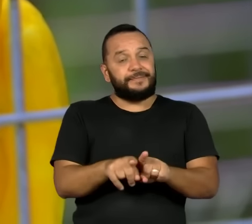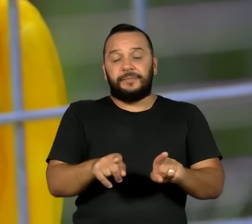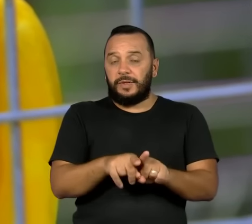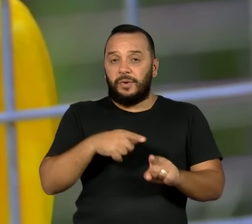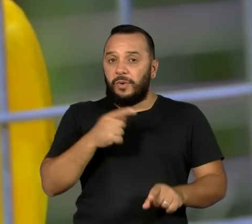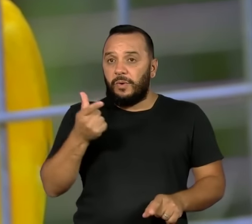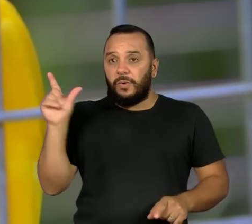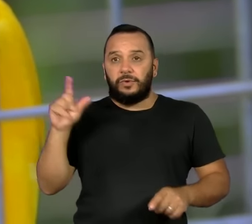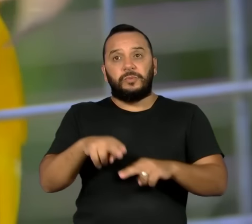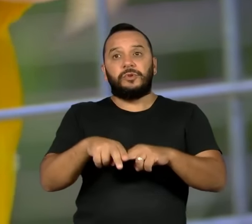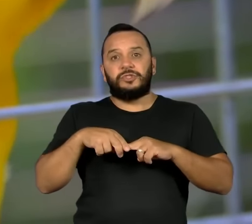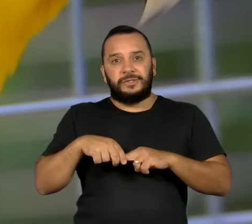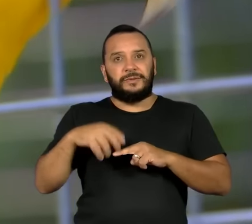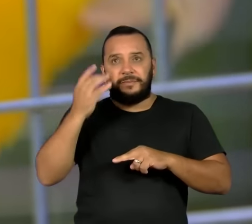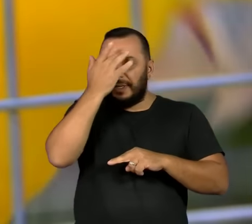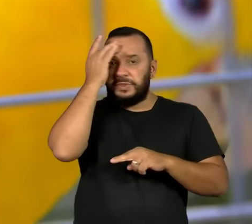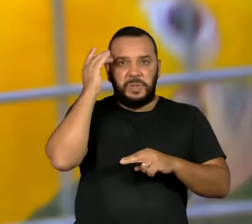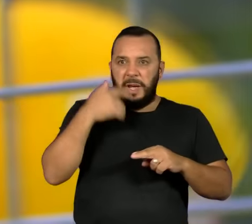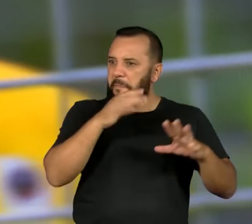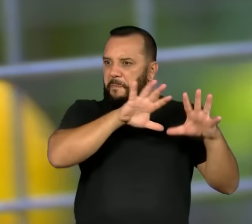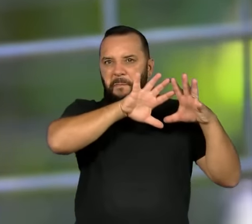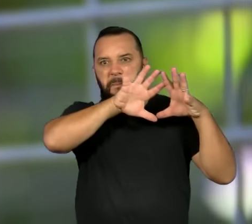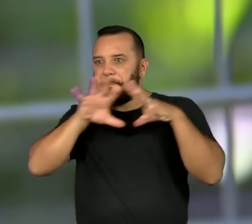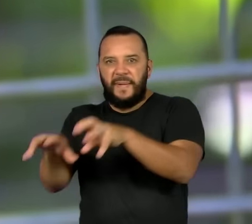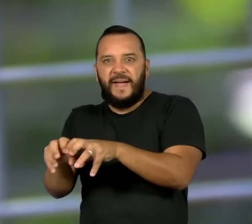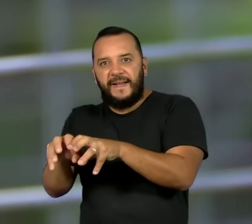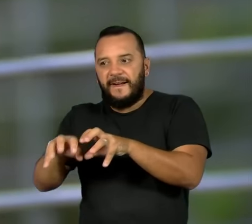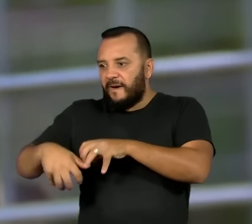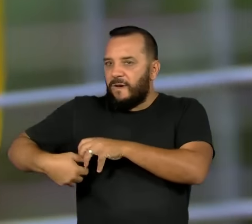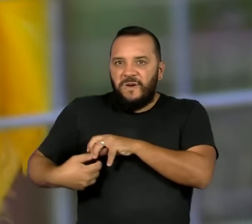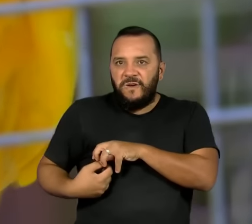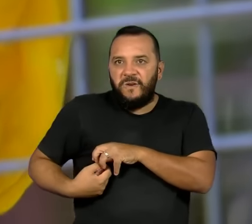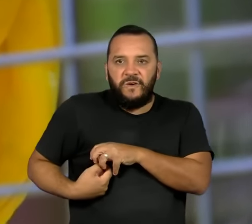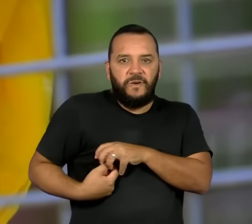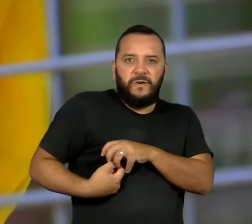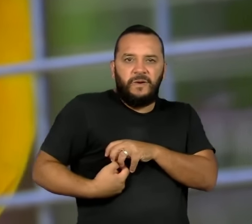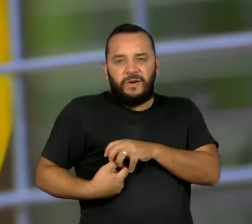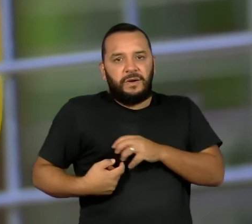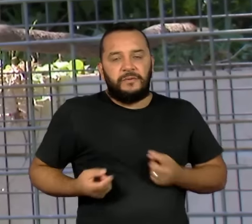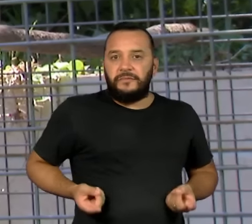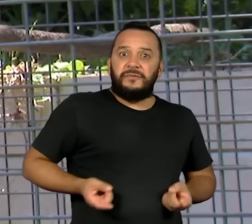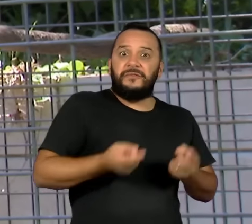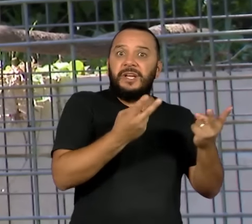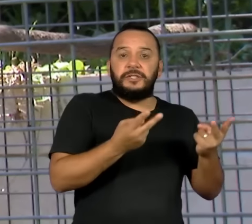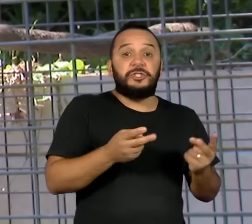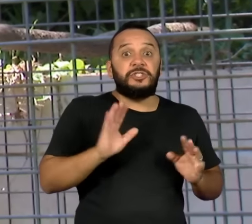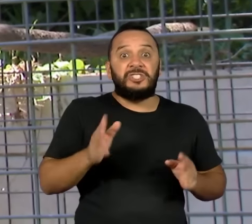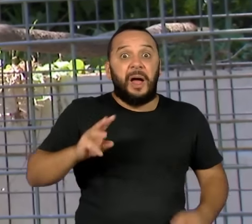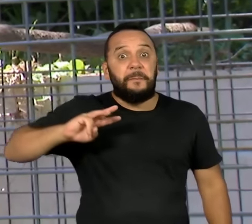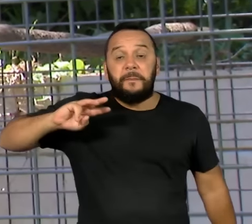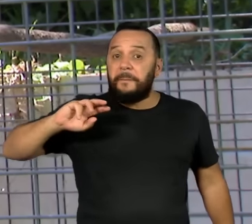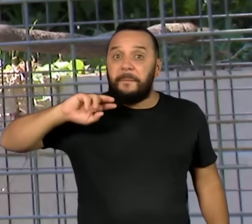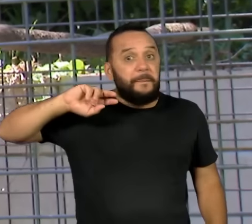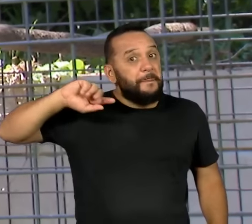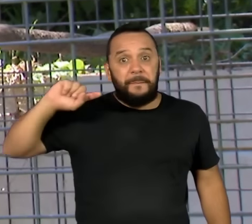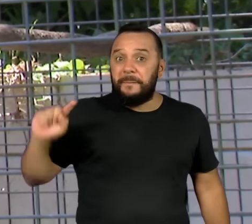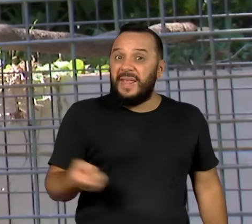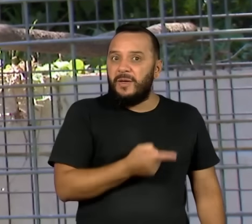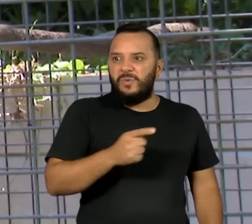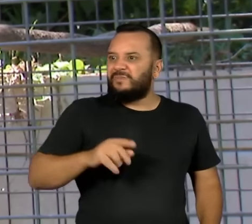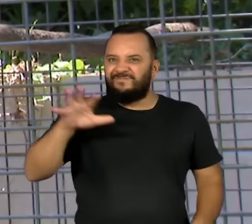foi o tráfico muito intenso de animais silvestres. Literalmente, milhares de arara jubas foram capturadas na natureza para